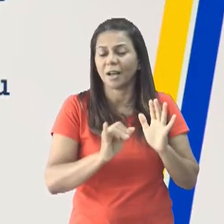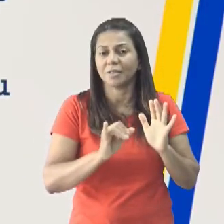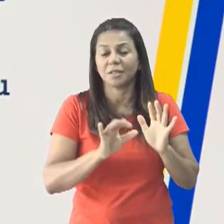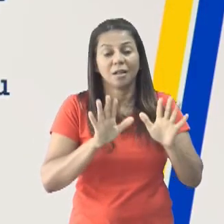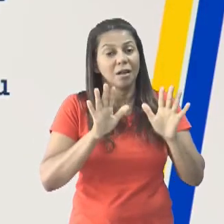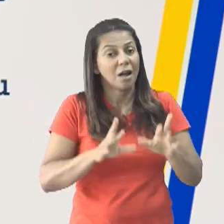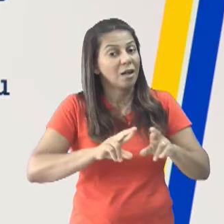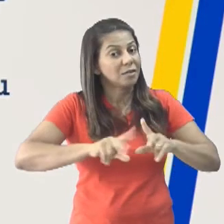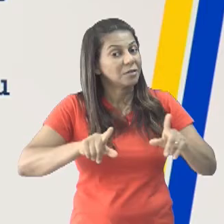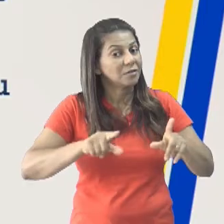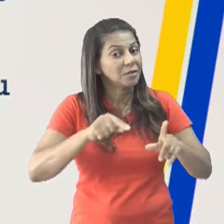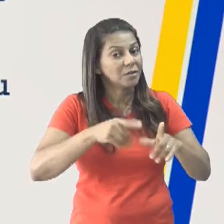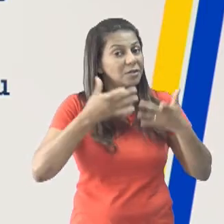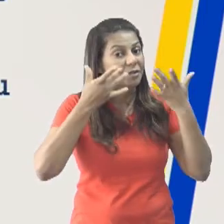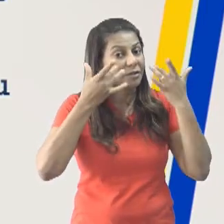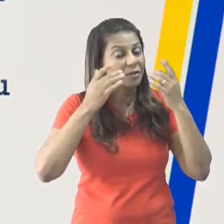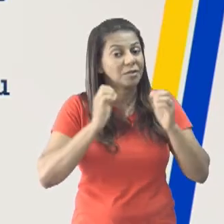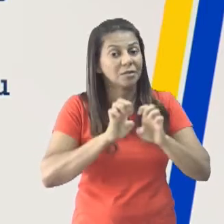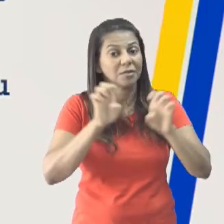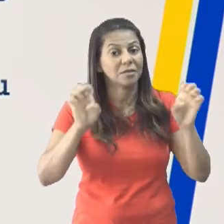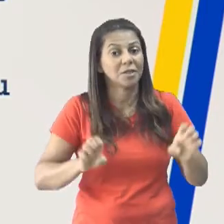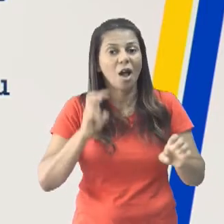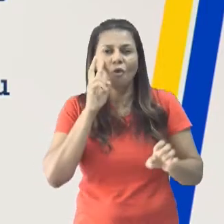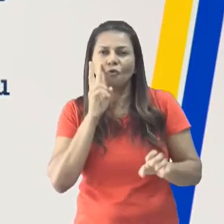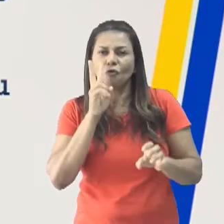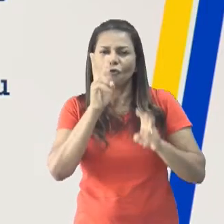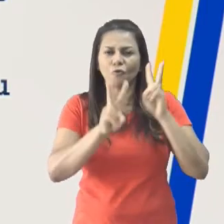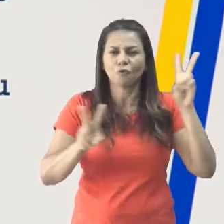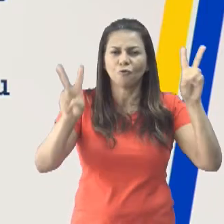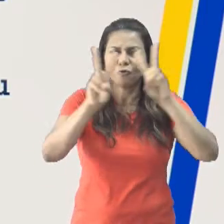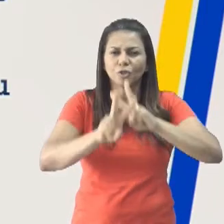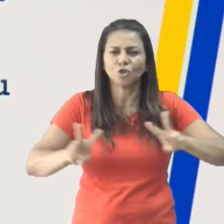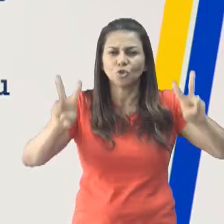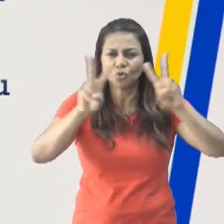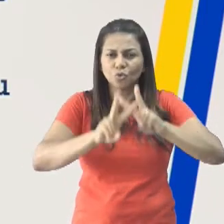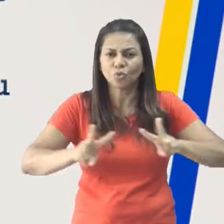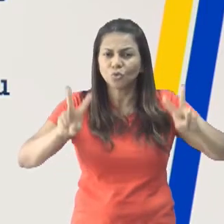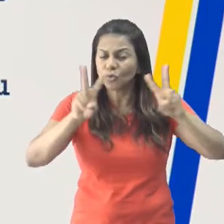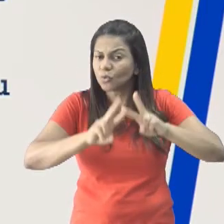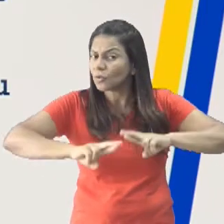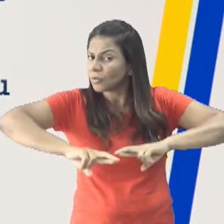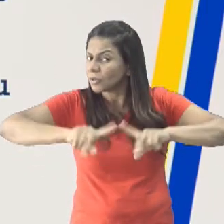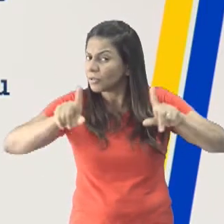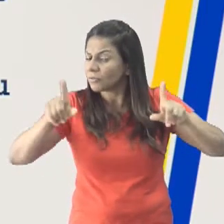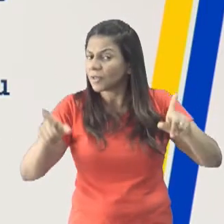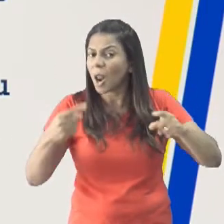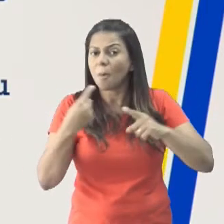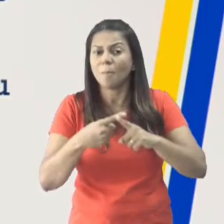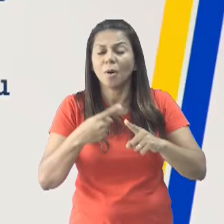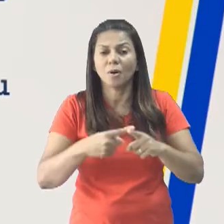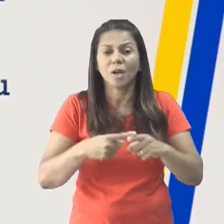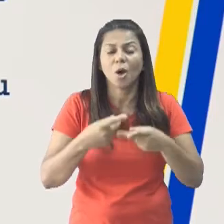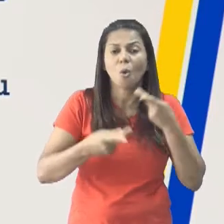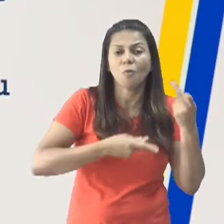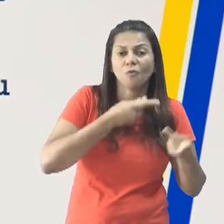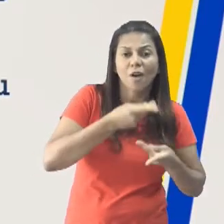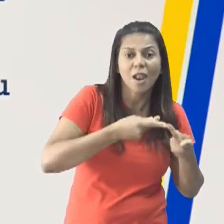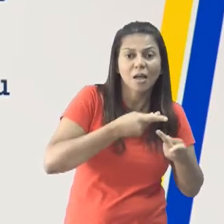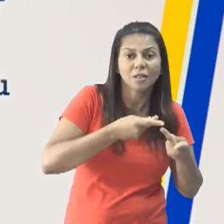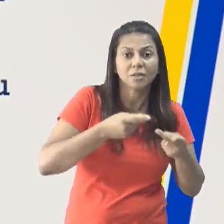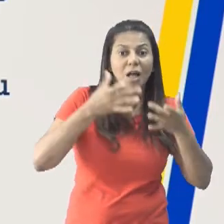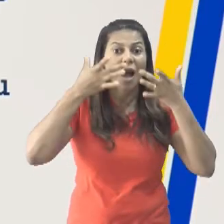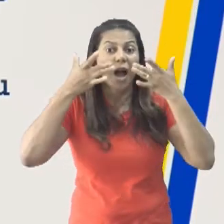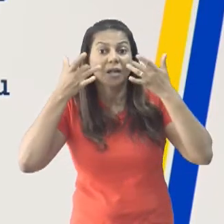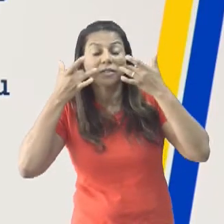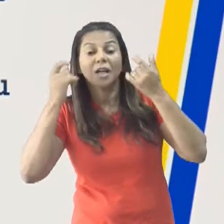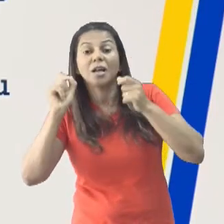texto dramático tem uma estrutura visual diferente da narrativa, em que o narrador vai contando a história. No texto dramático